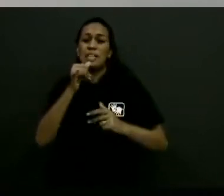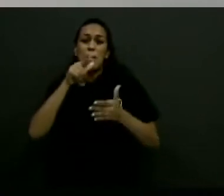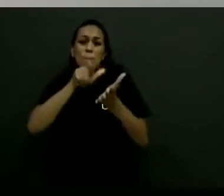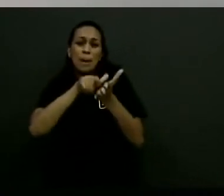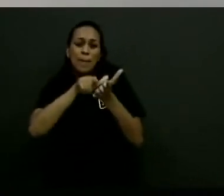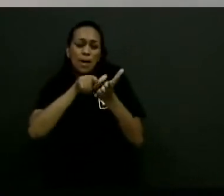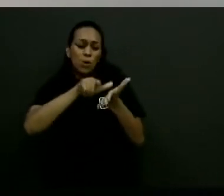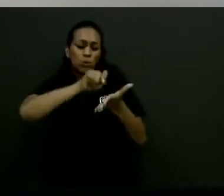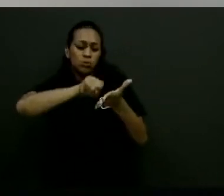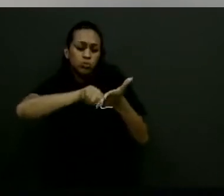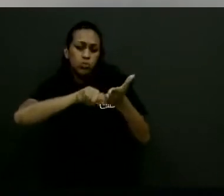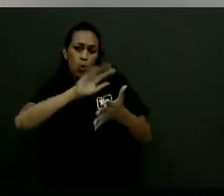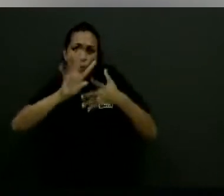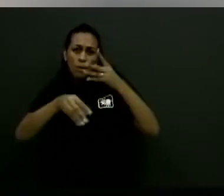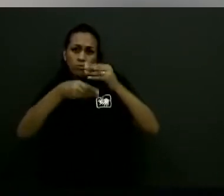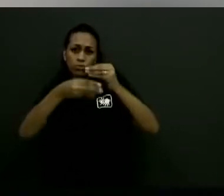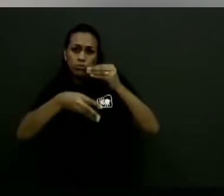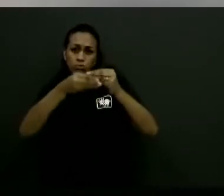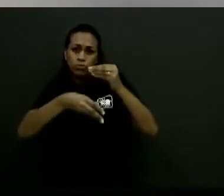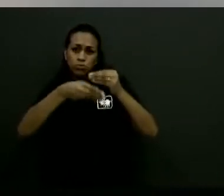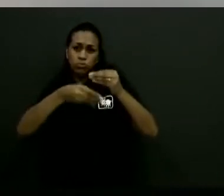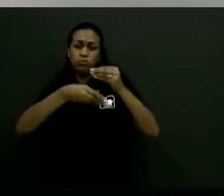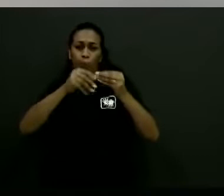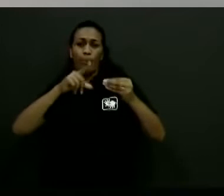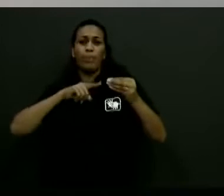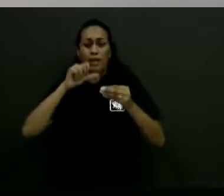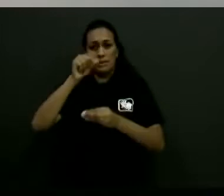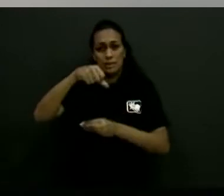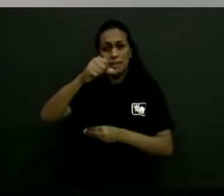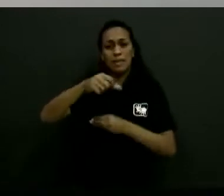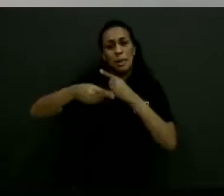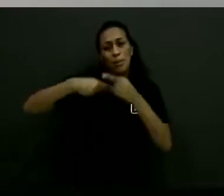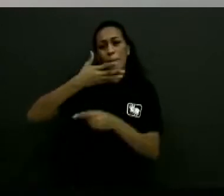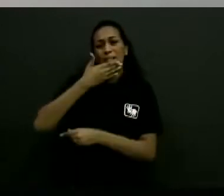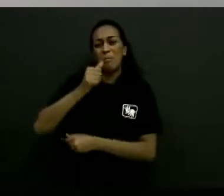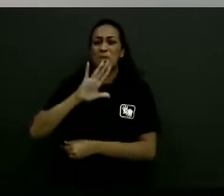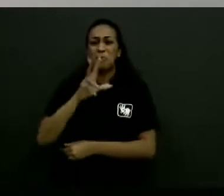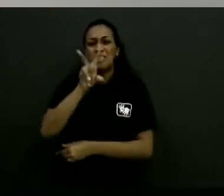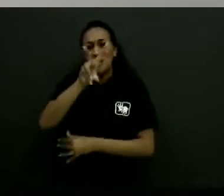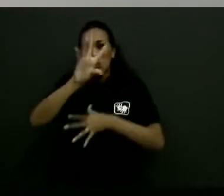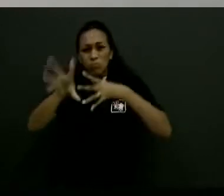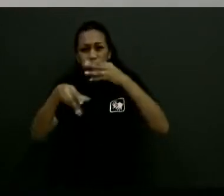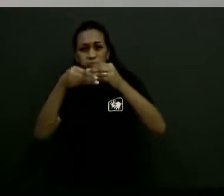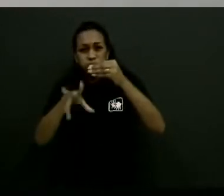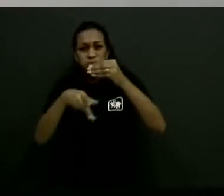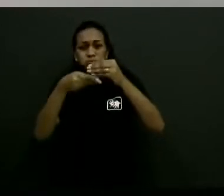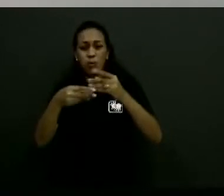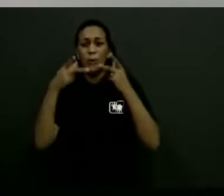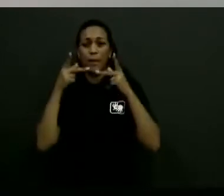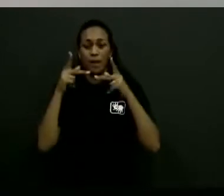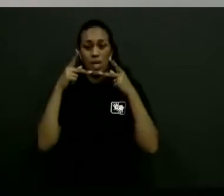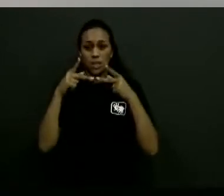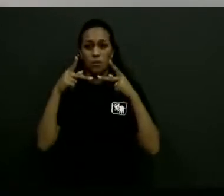região, no seu distrito aí. É, tem pelo menos ali 5 esboços das mensagens que foram pregadas pela